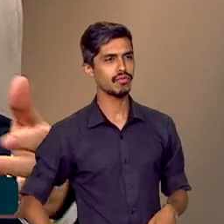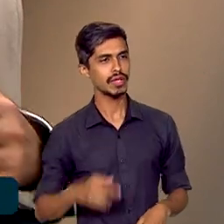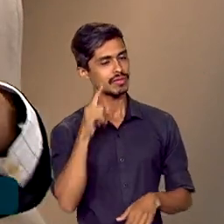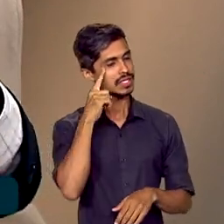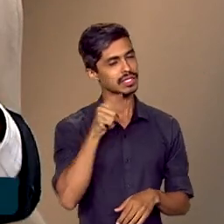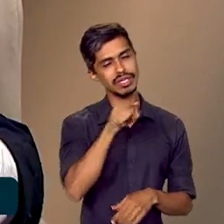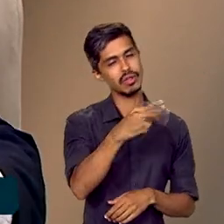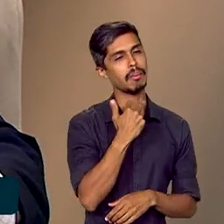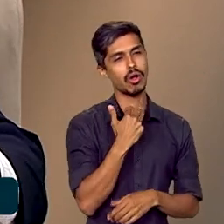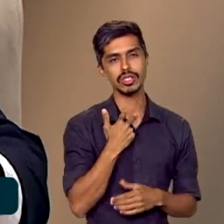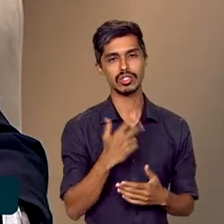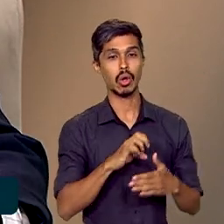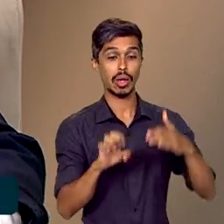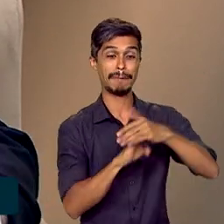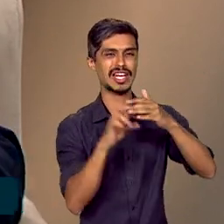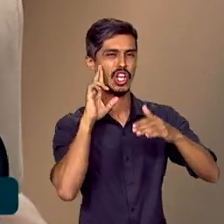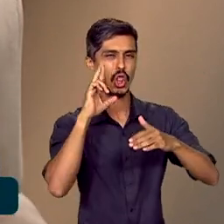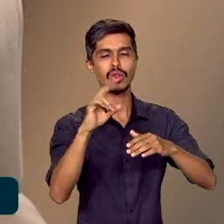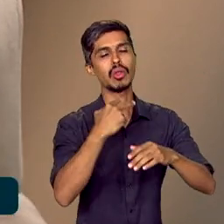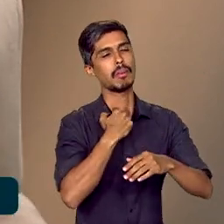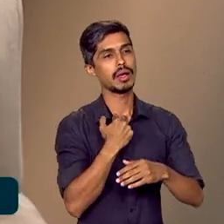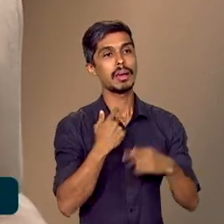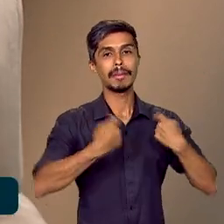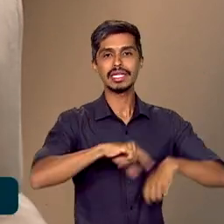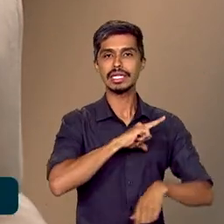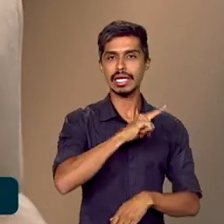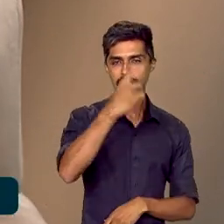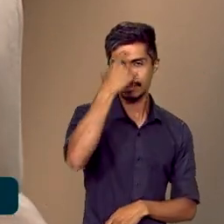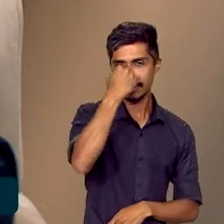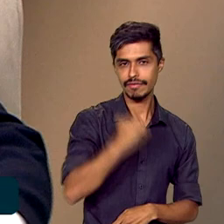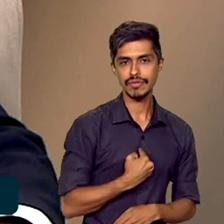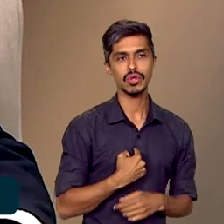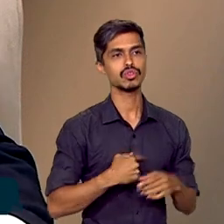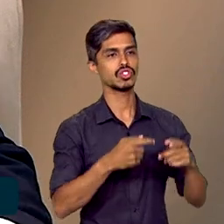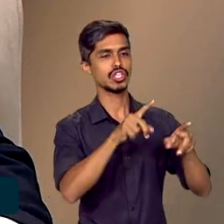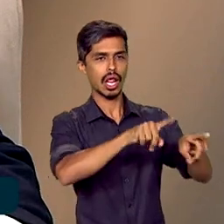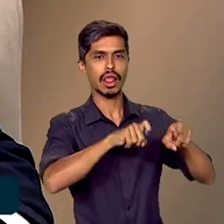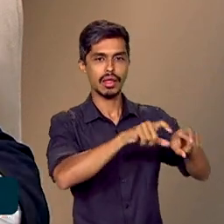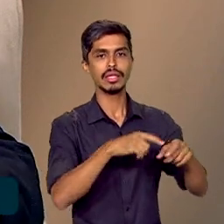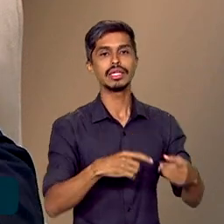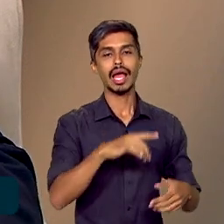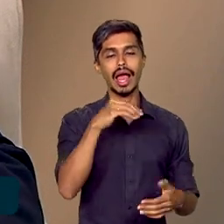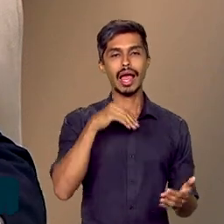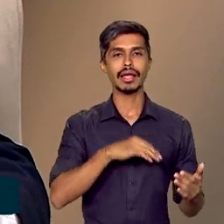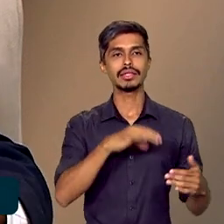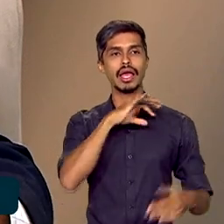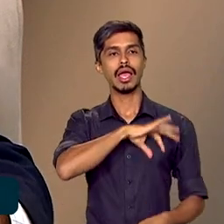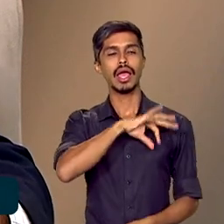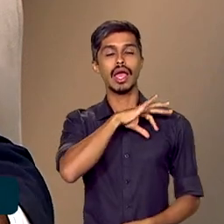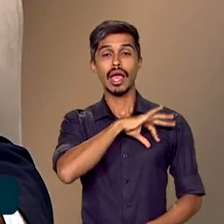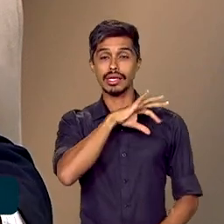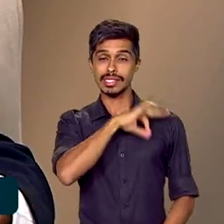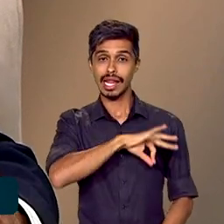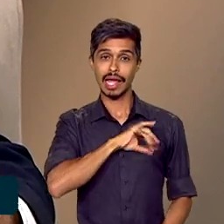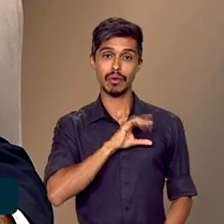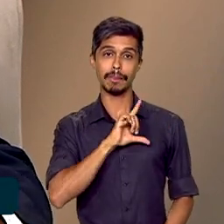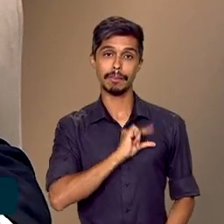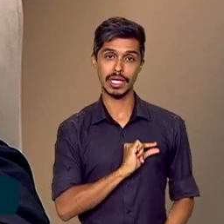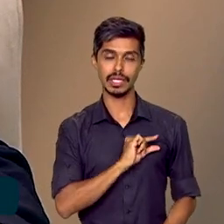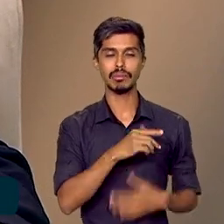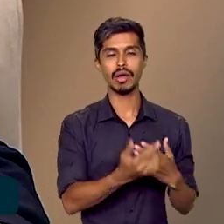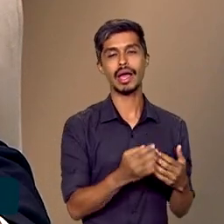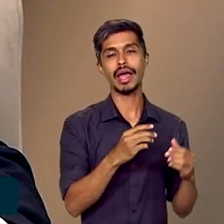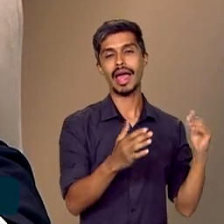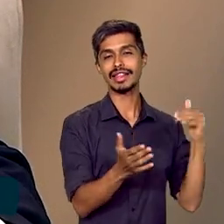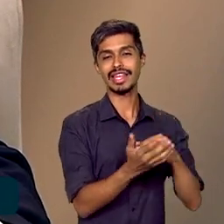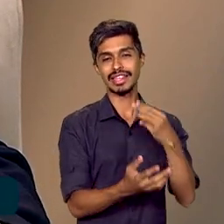não pode. Você tem que ter um perfil de agricultor, ter uma renda até 3 salários mínimos, isso caracteriza a grande maioria